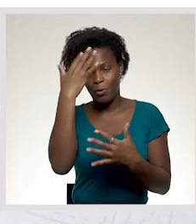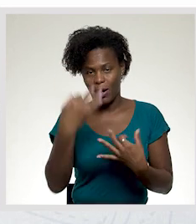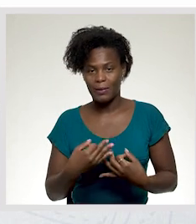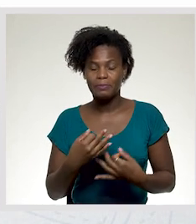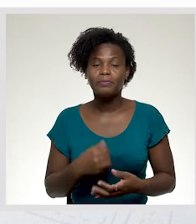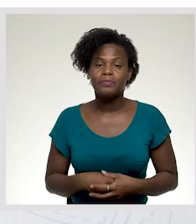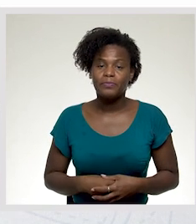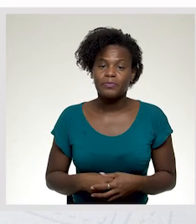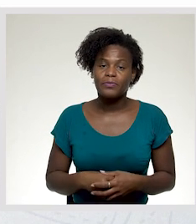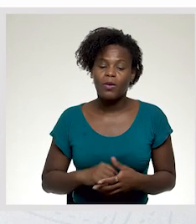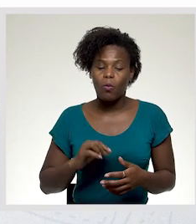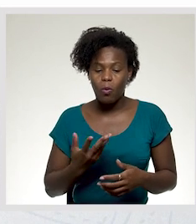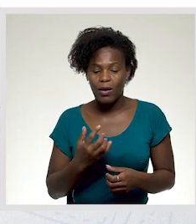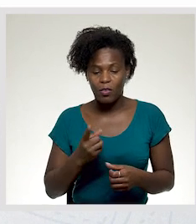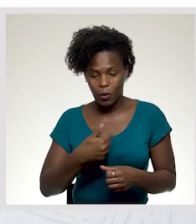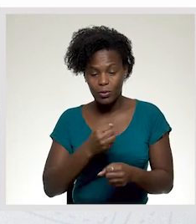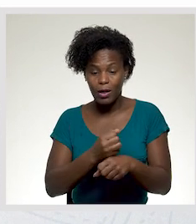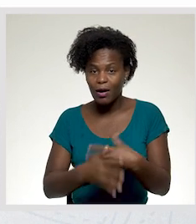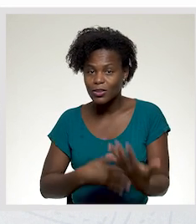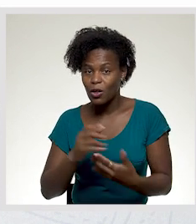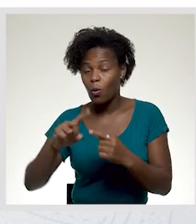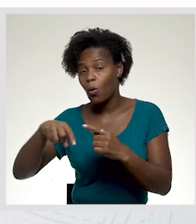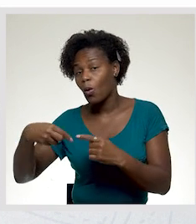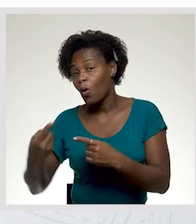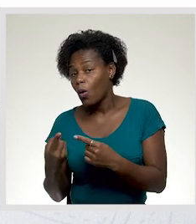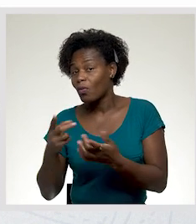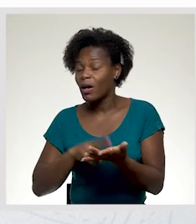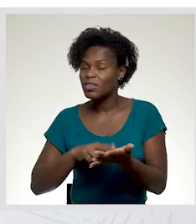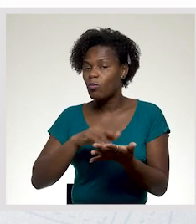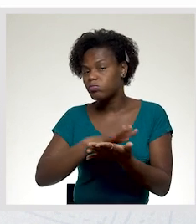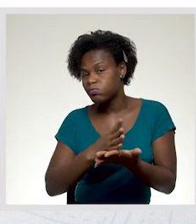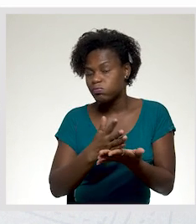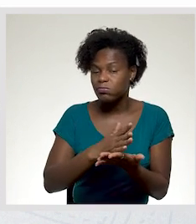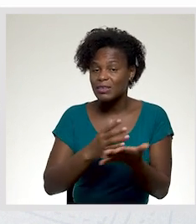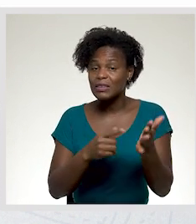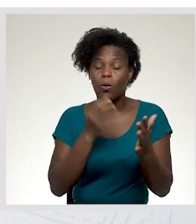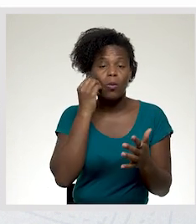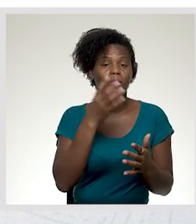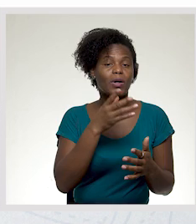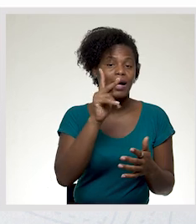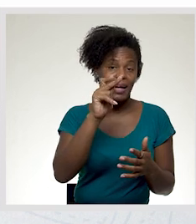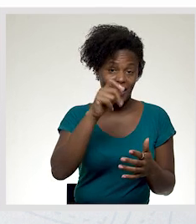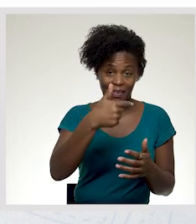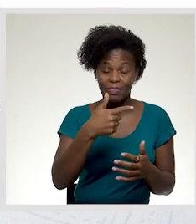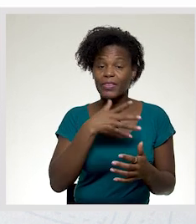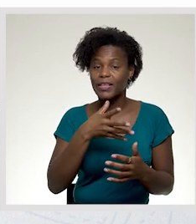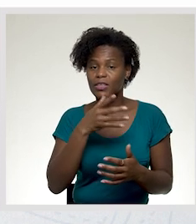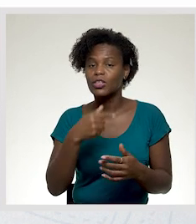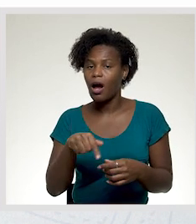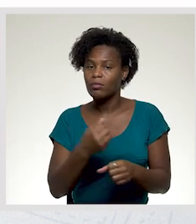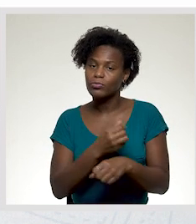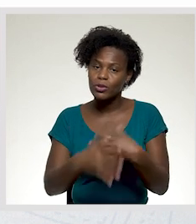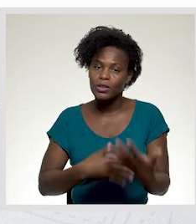moralidade. Quando agimos por outros motivos, por inclinação, como diz Kant, estamos agindo